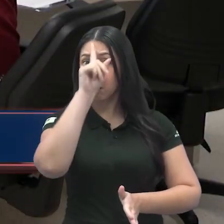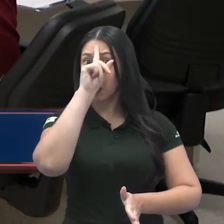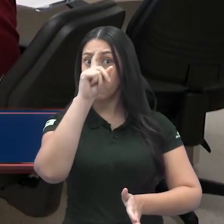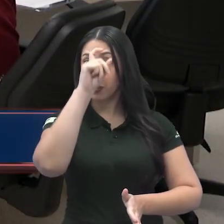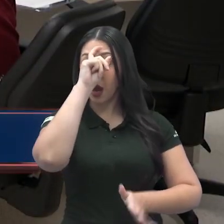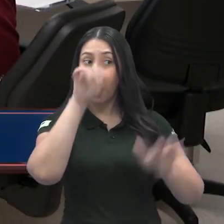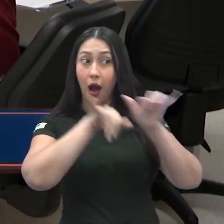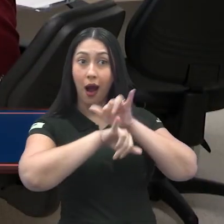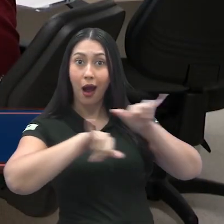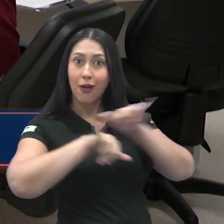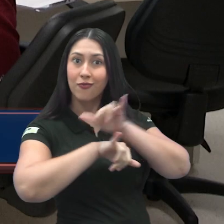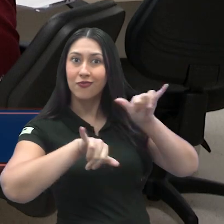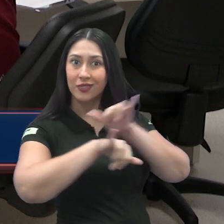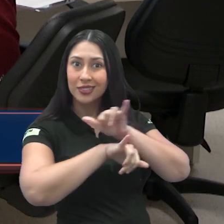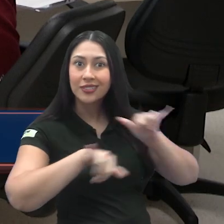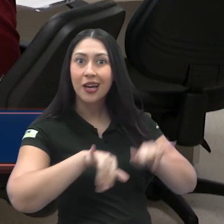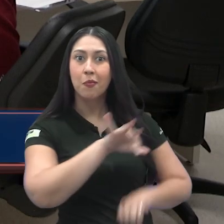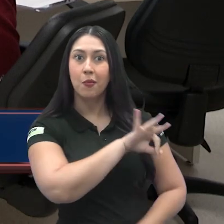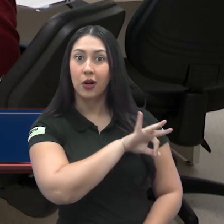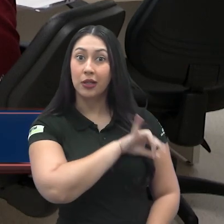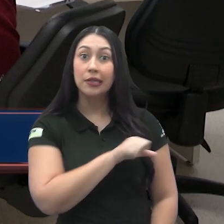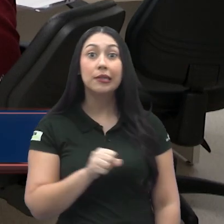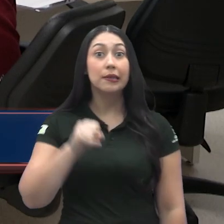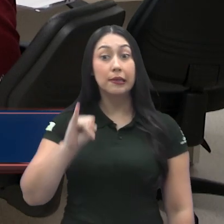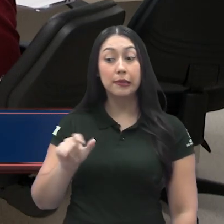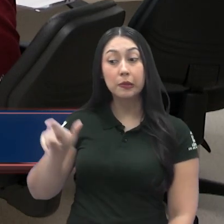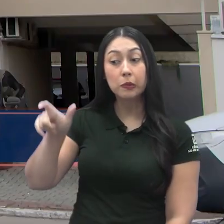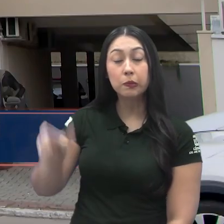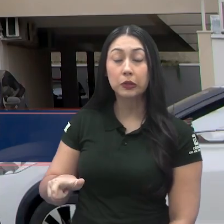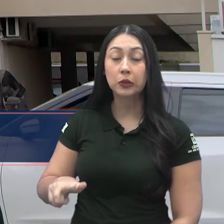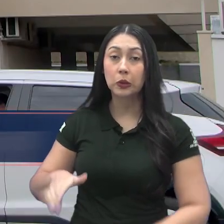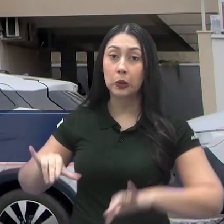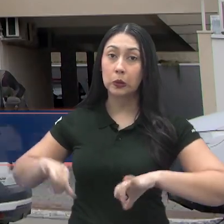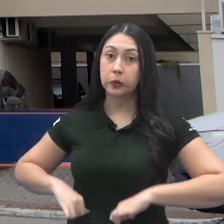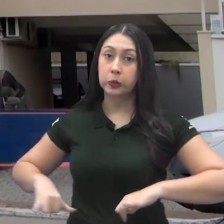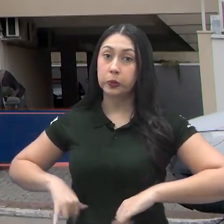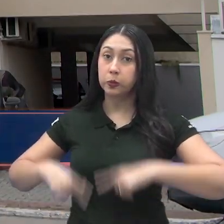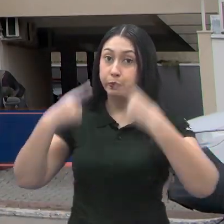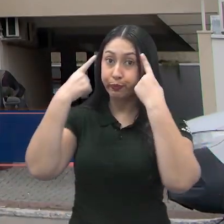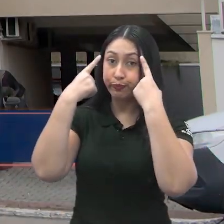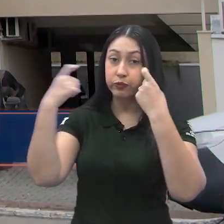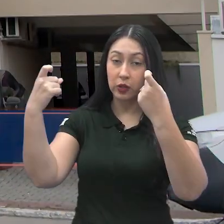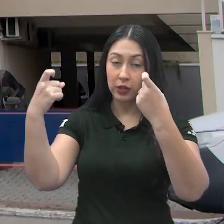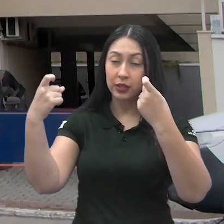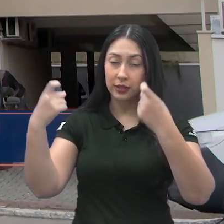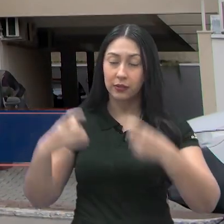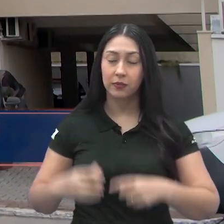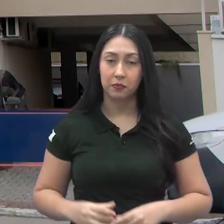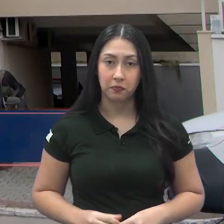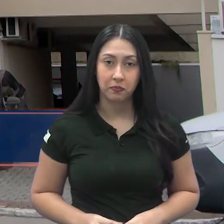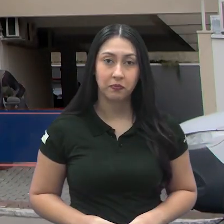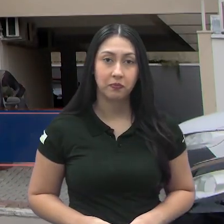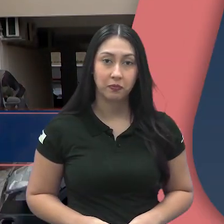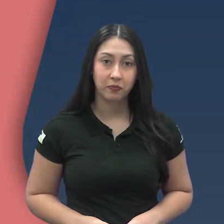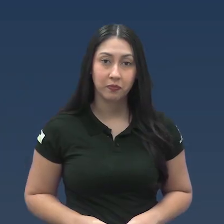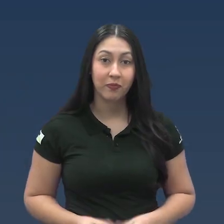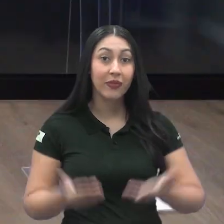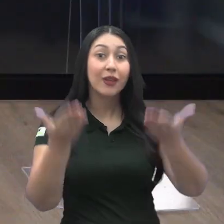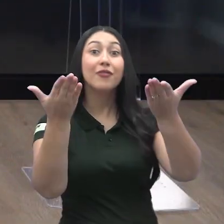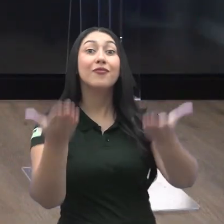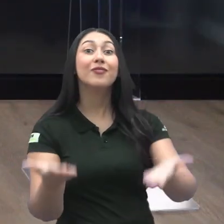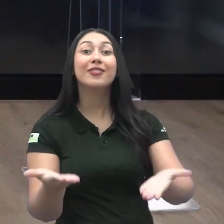horas para que hospitais e unidades de saúde comuniquem à polícia casos de violência contra